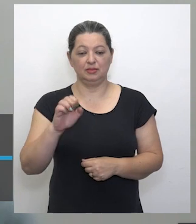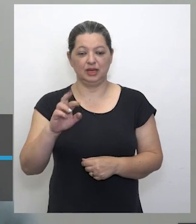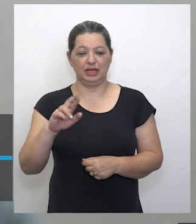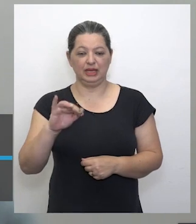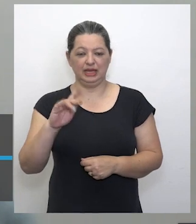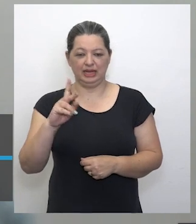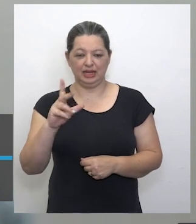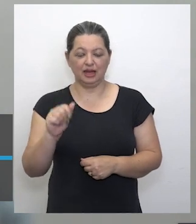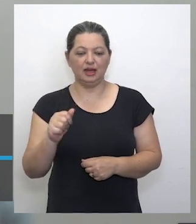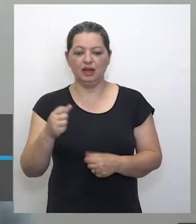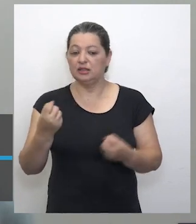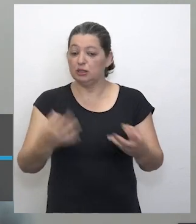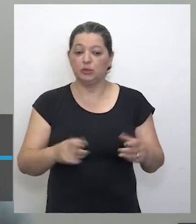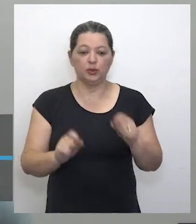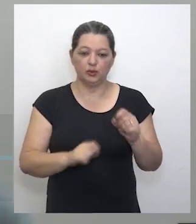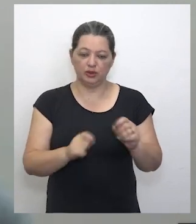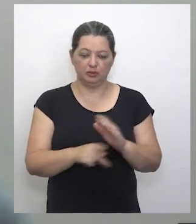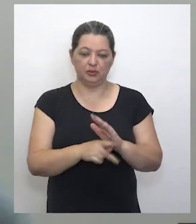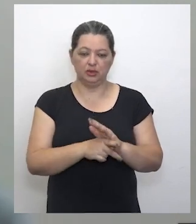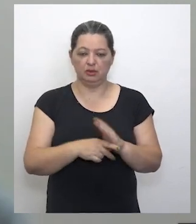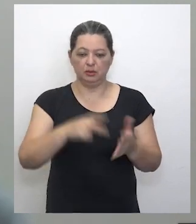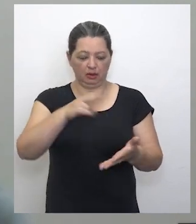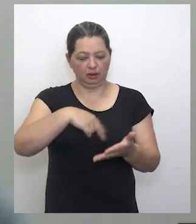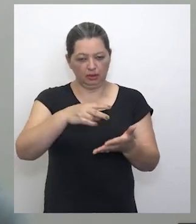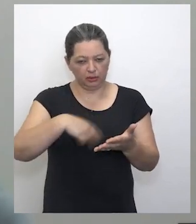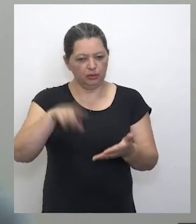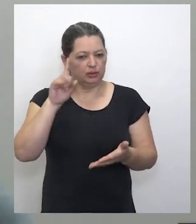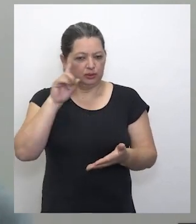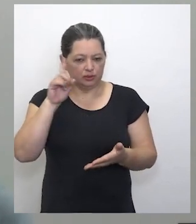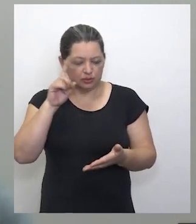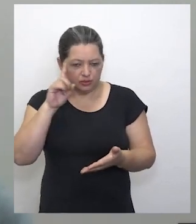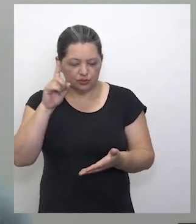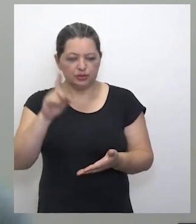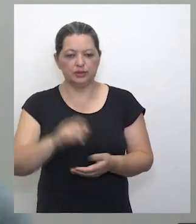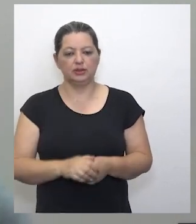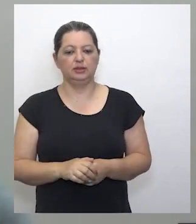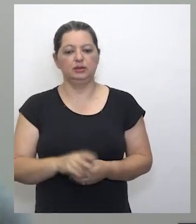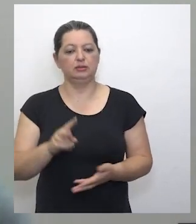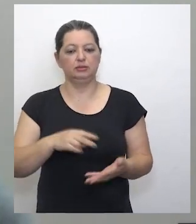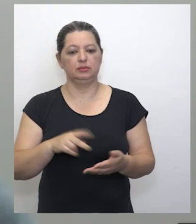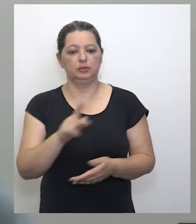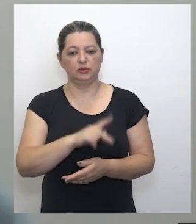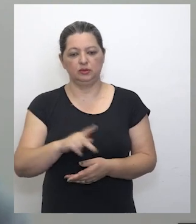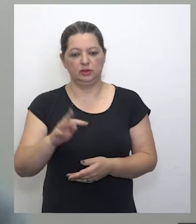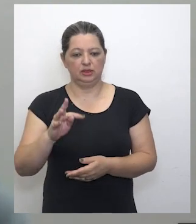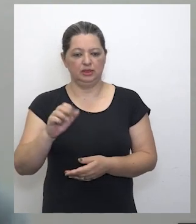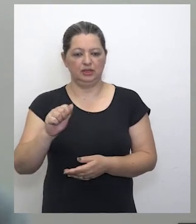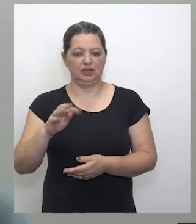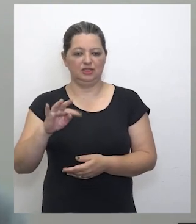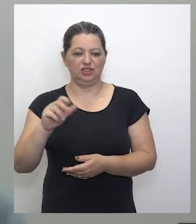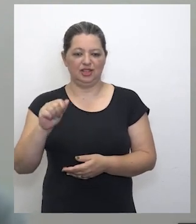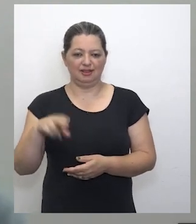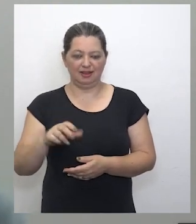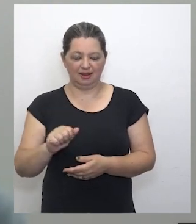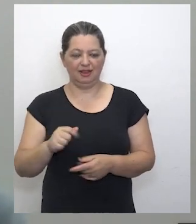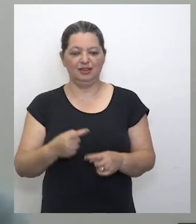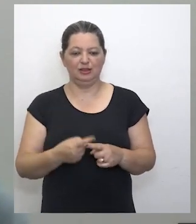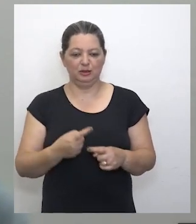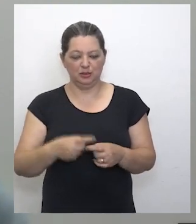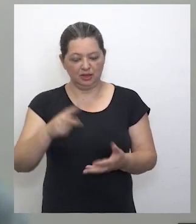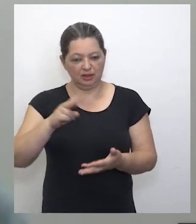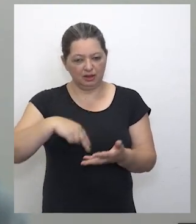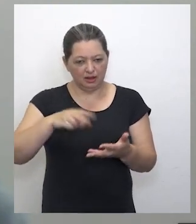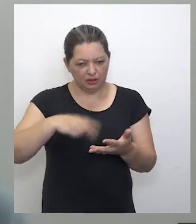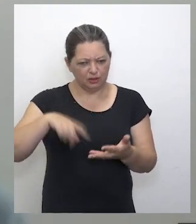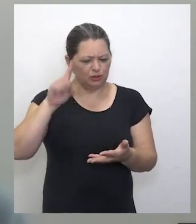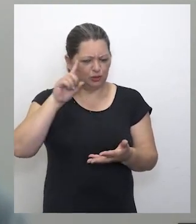Érica comenta o seguinte: leitura diária de livros e parlendas. A professora Tatiana Xará comenta: leitura do dia, todo